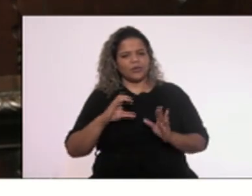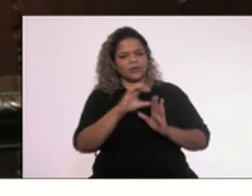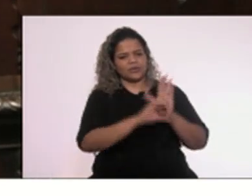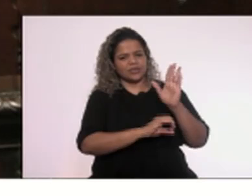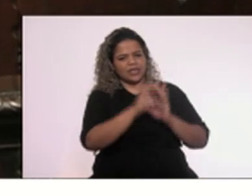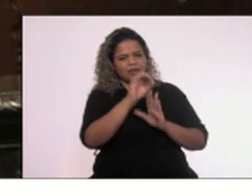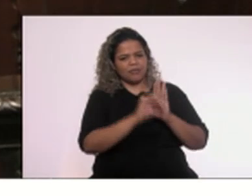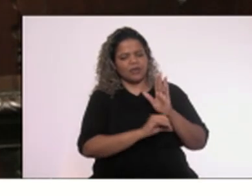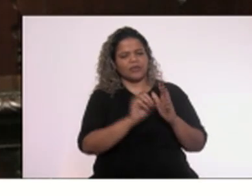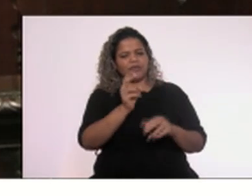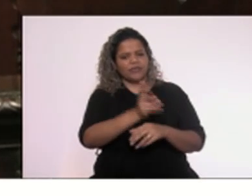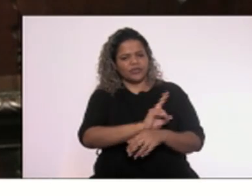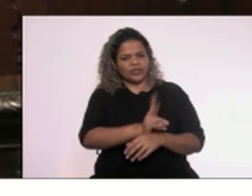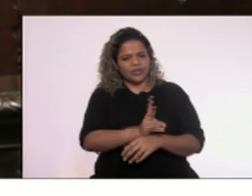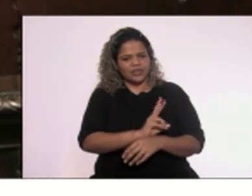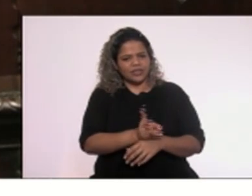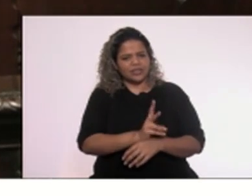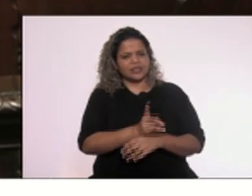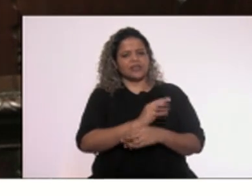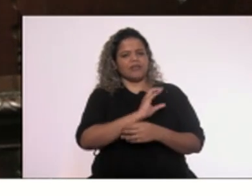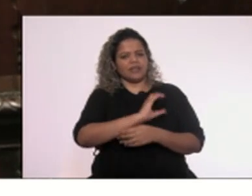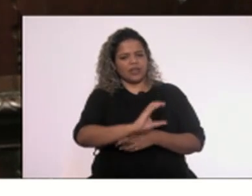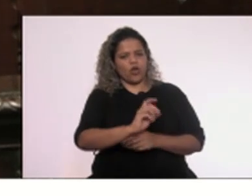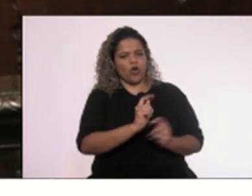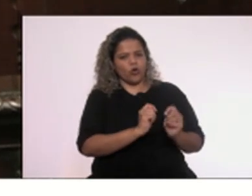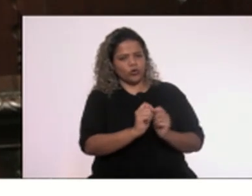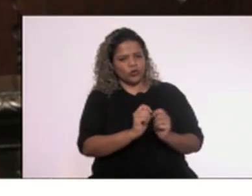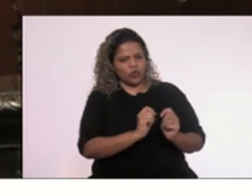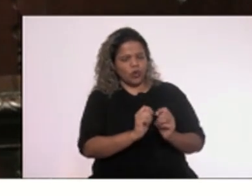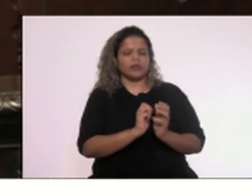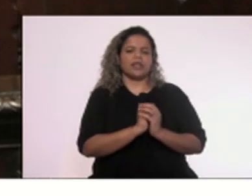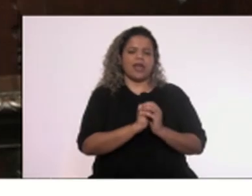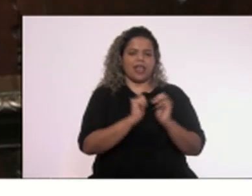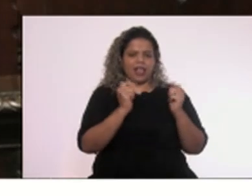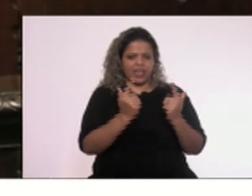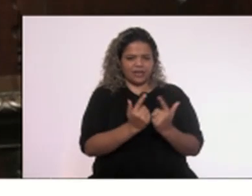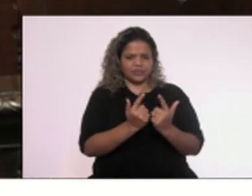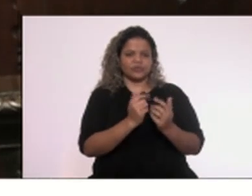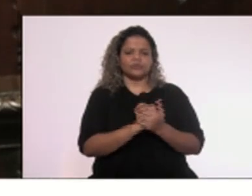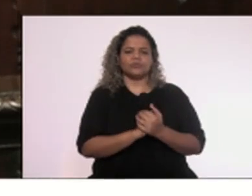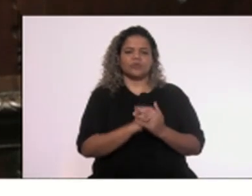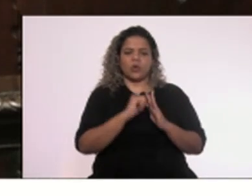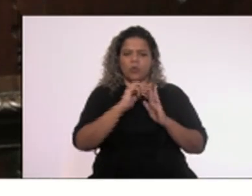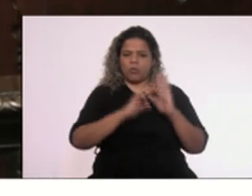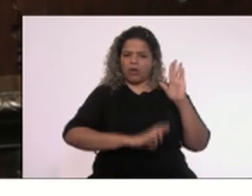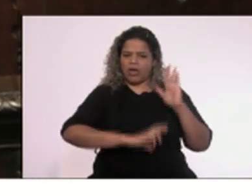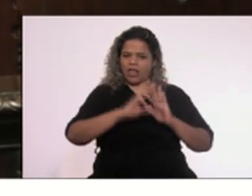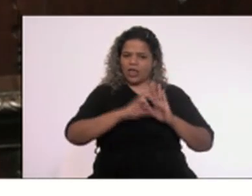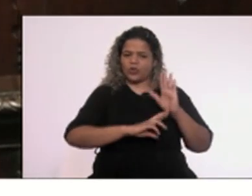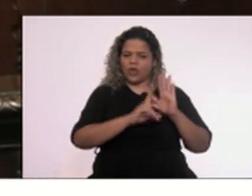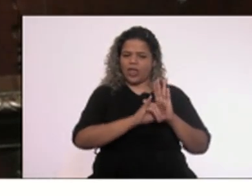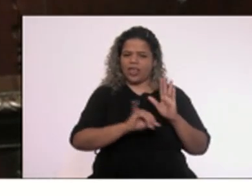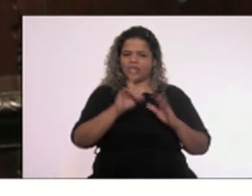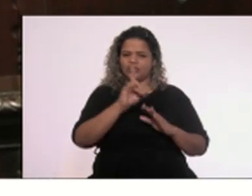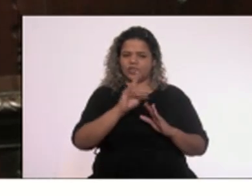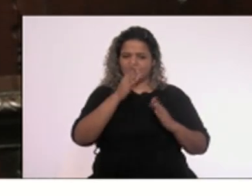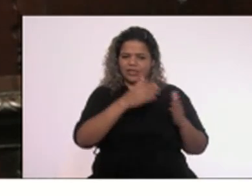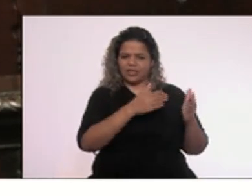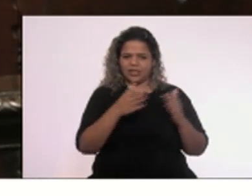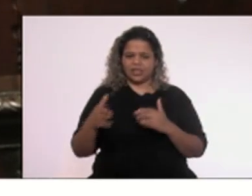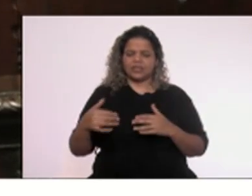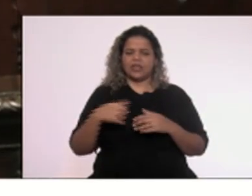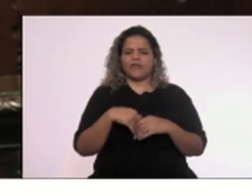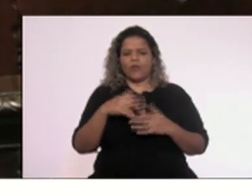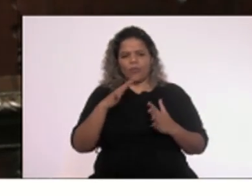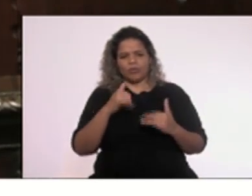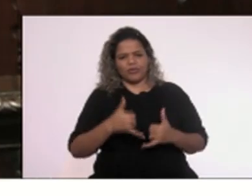Orçamento, Fiscalização Financeira e Controle da Assembleia Legislativa. Eu, como relator da Lei de Diretrizes Orçamentárias,